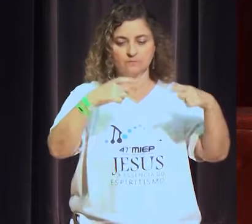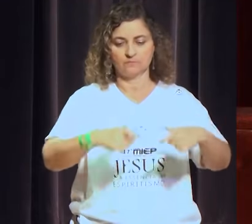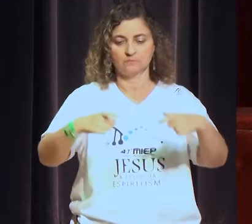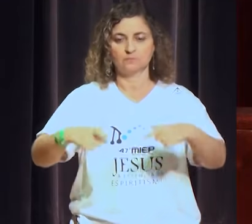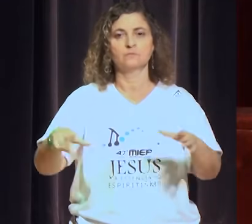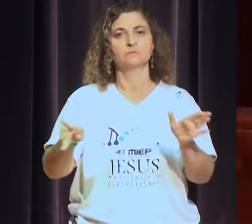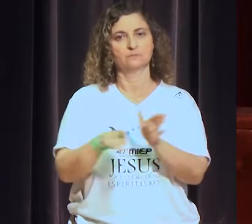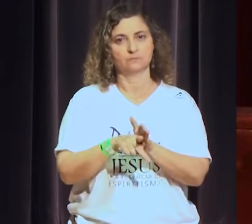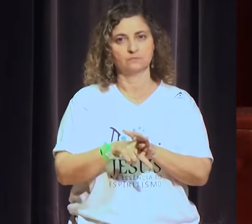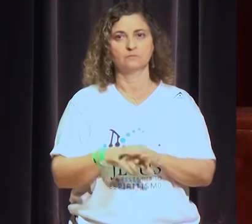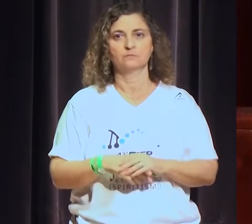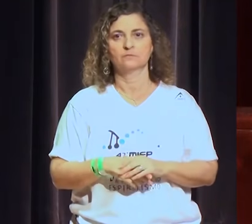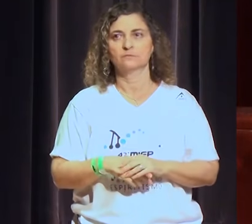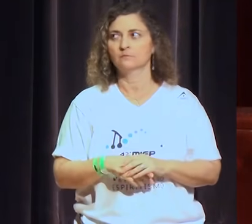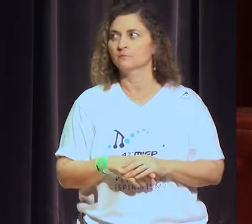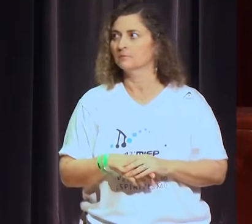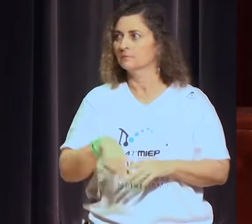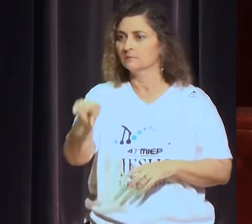Para quem está com dúvida,